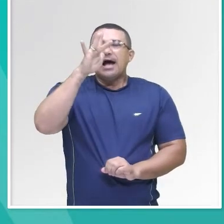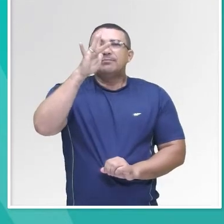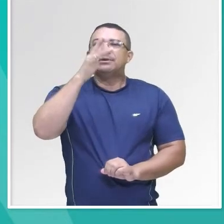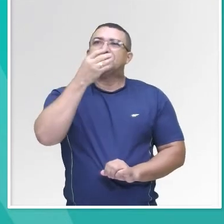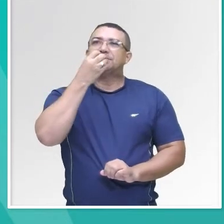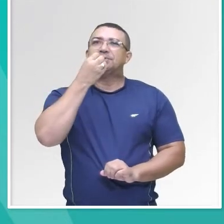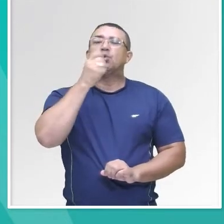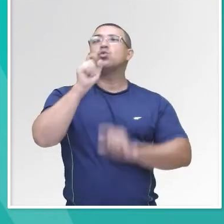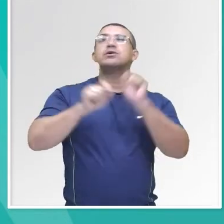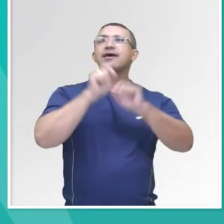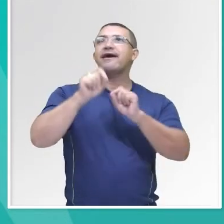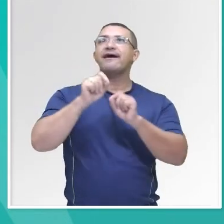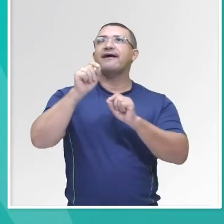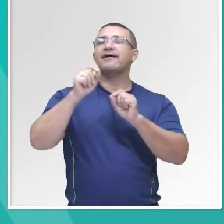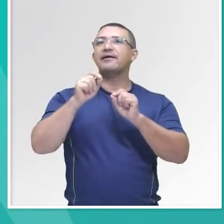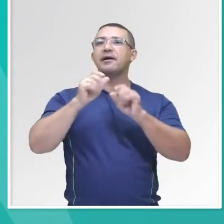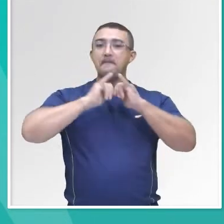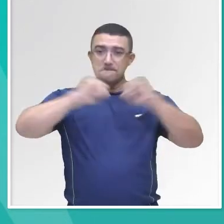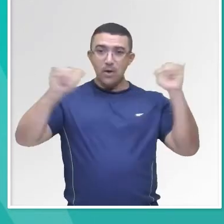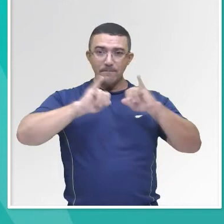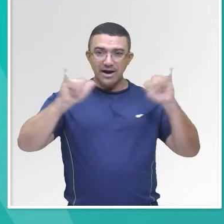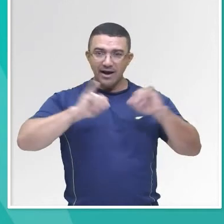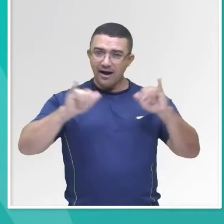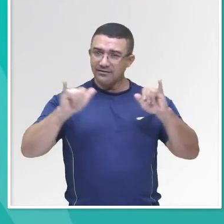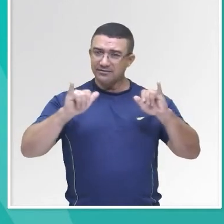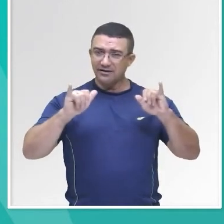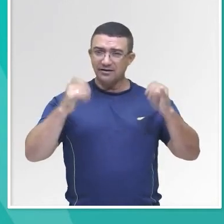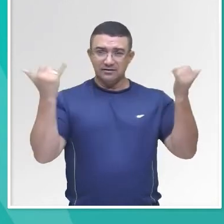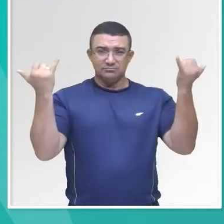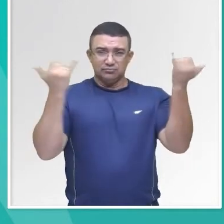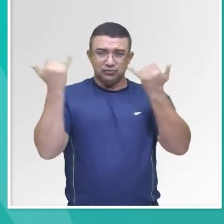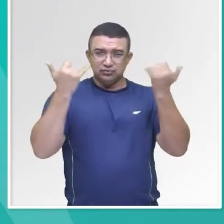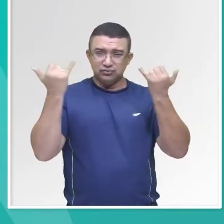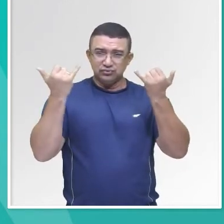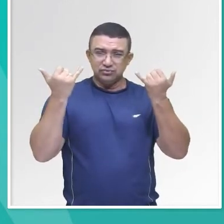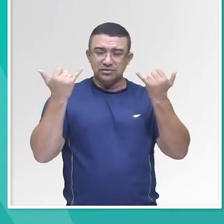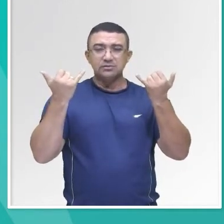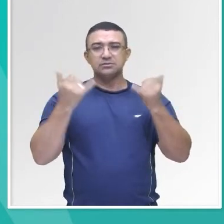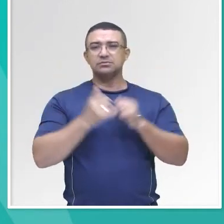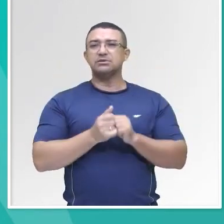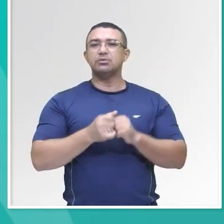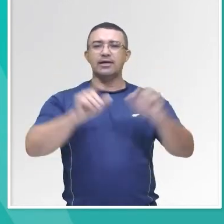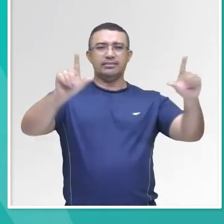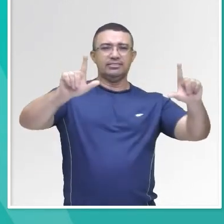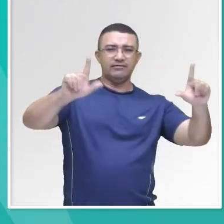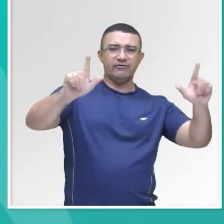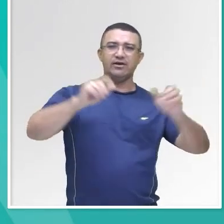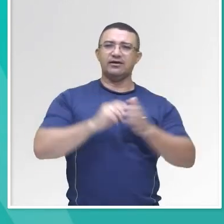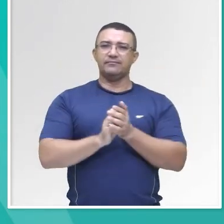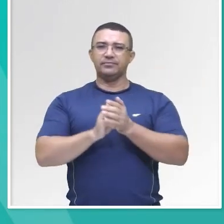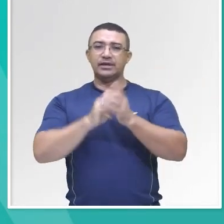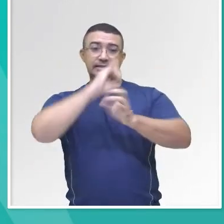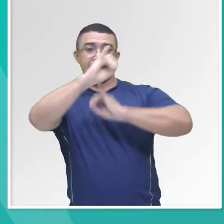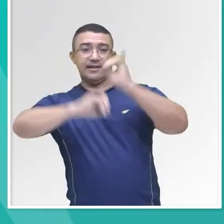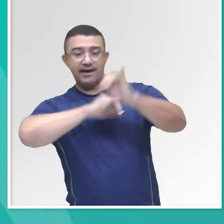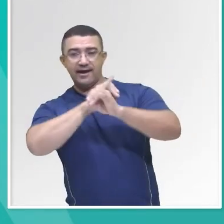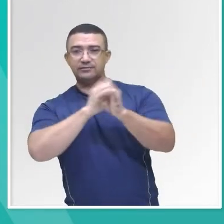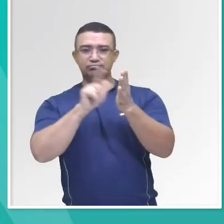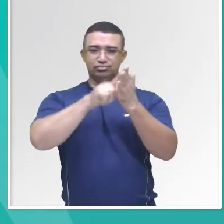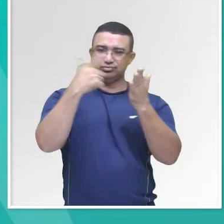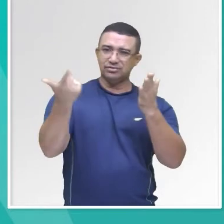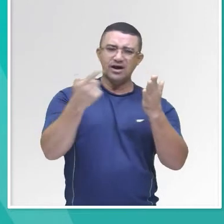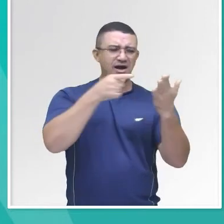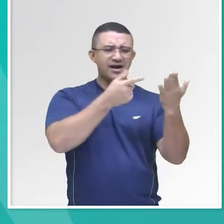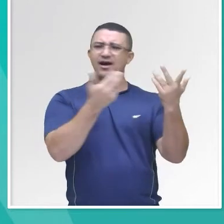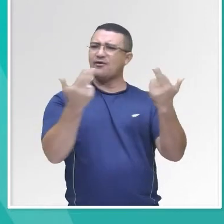uma propaganda. Para ela, o comercial e o programa na TV são a mesma coisa.